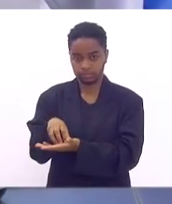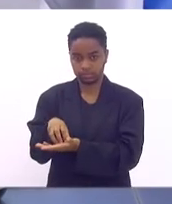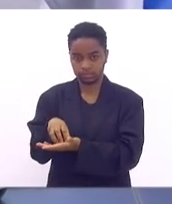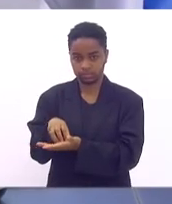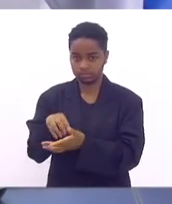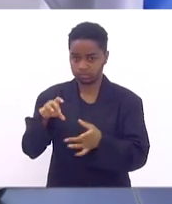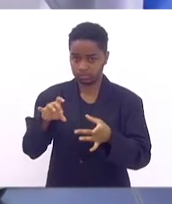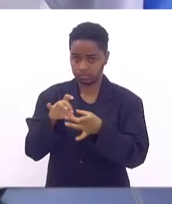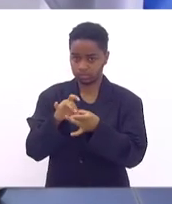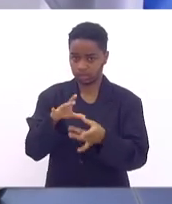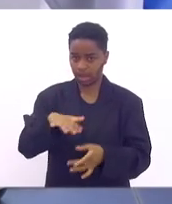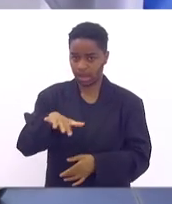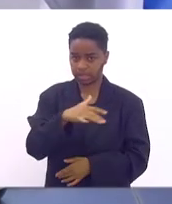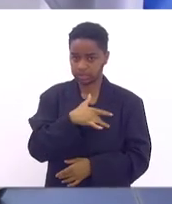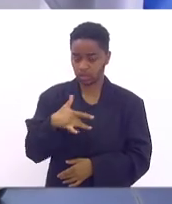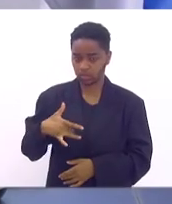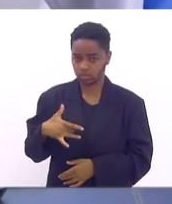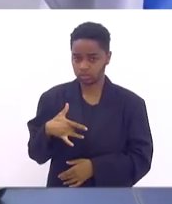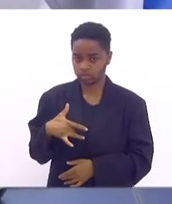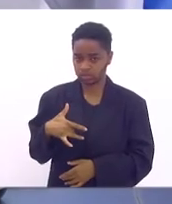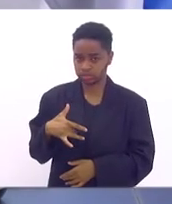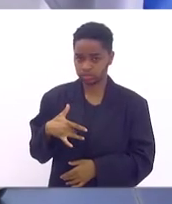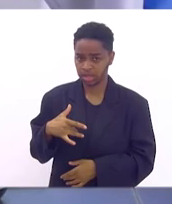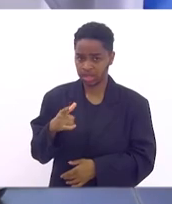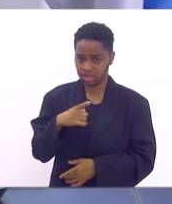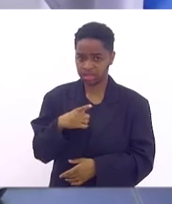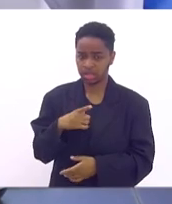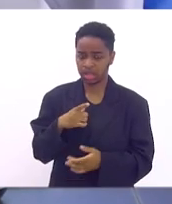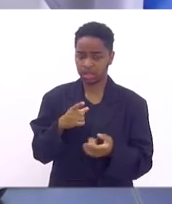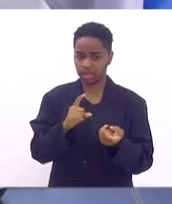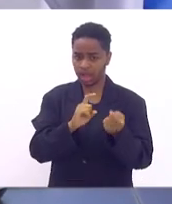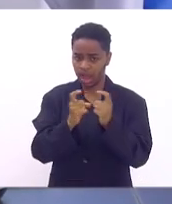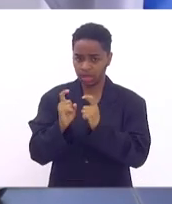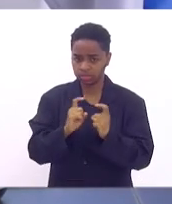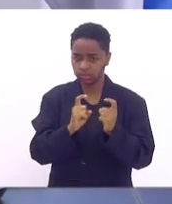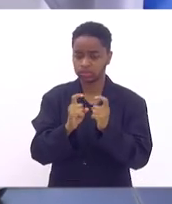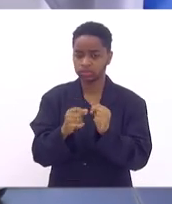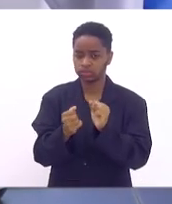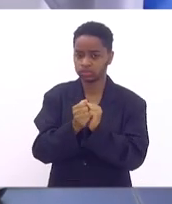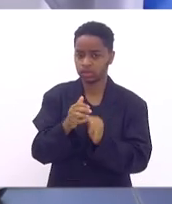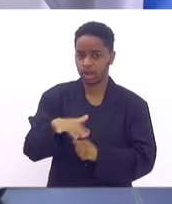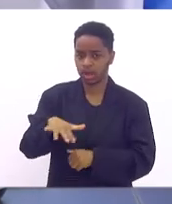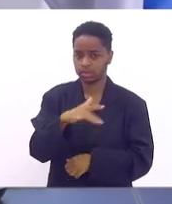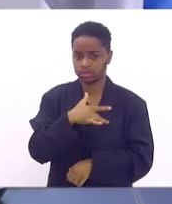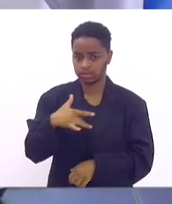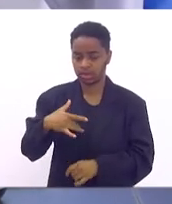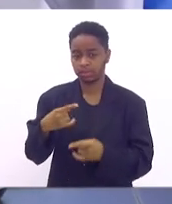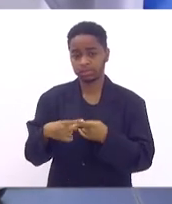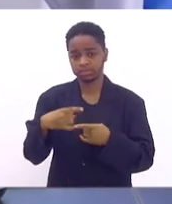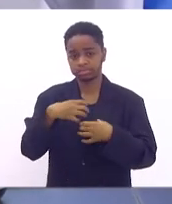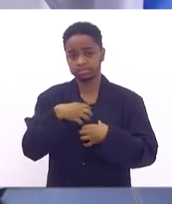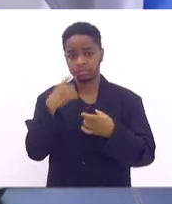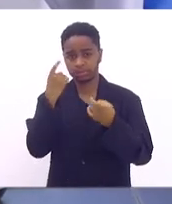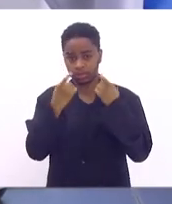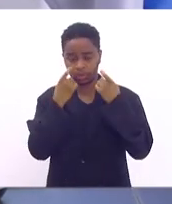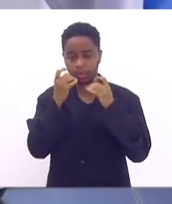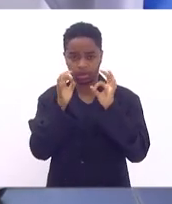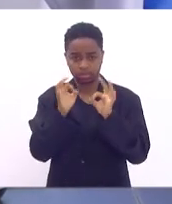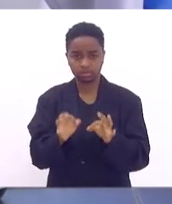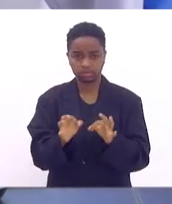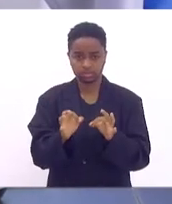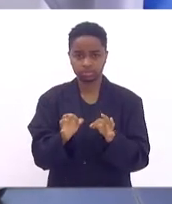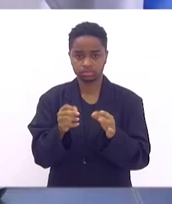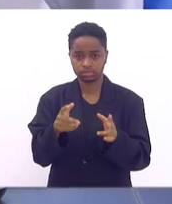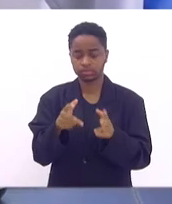com a área da saúde? Há uma articulação permanente com a área da saúde que me preocupa aí olhando para aquilo